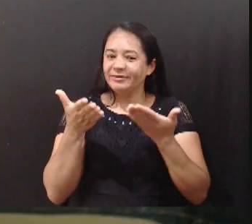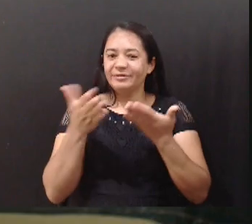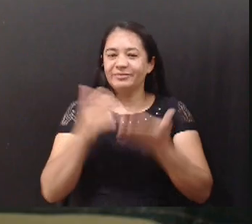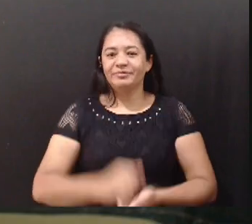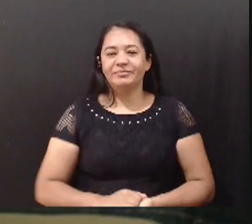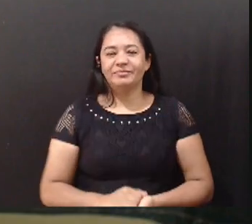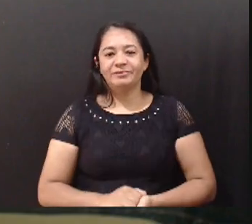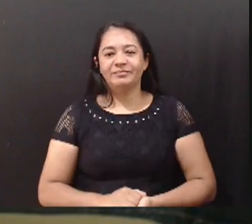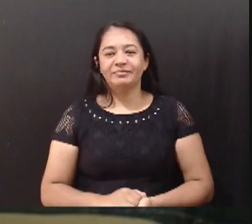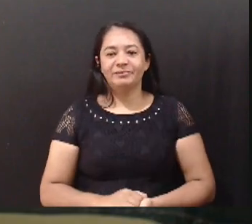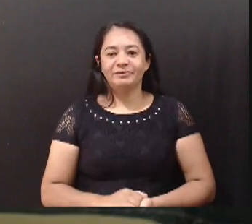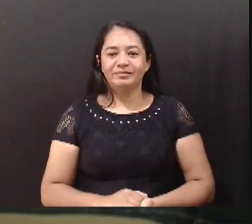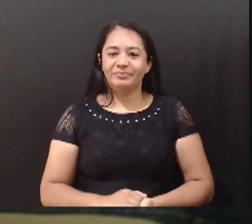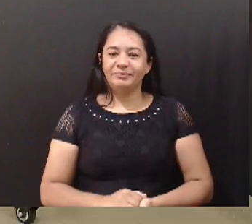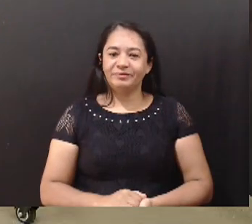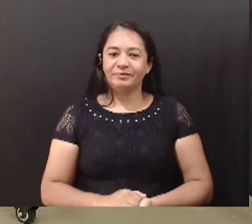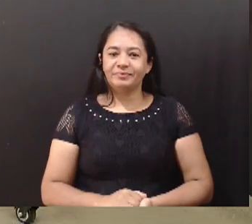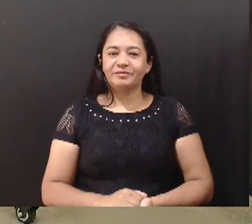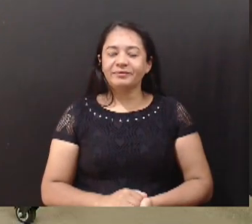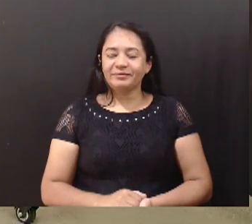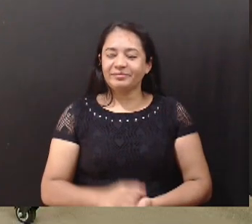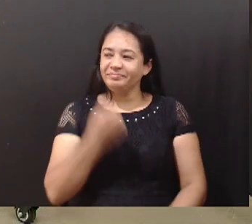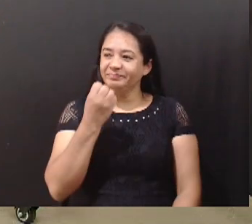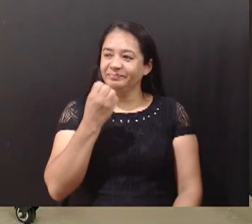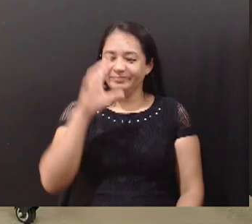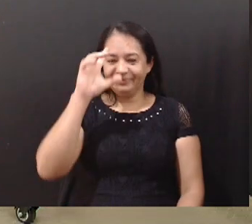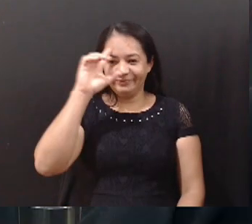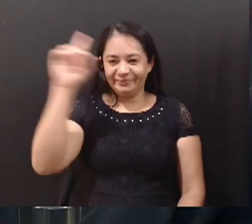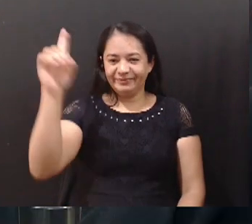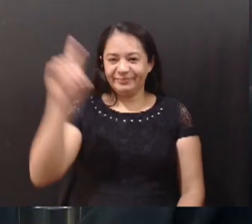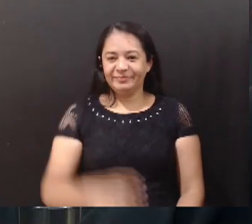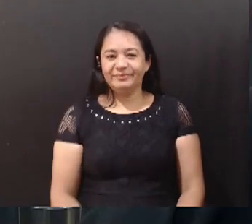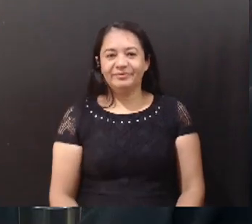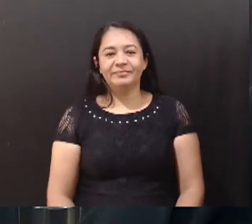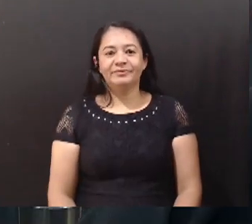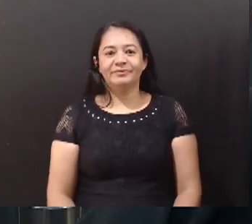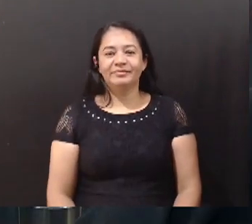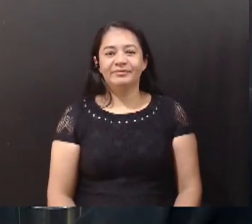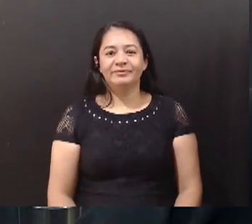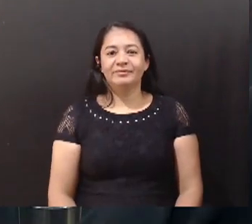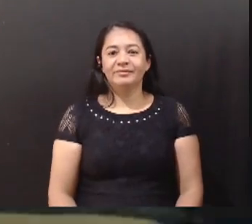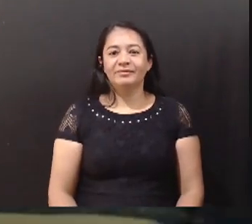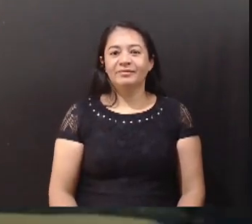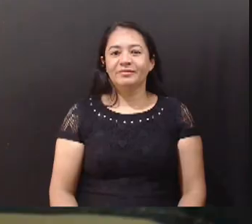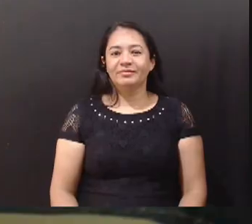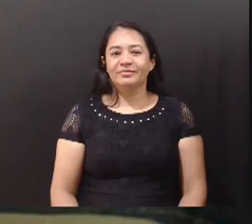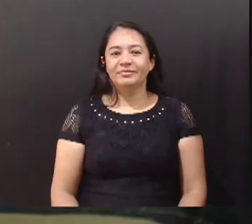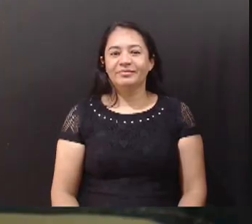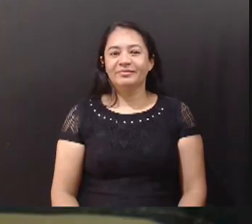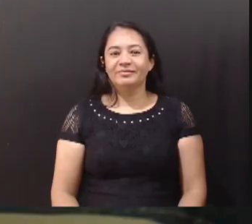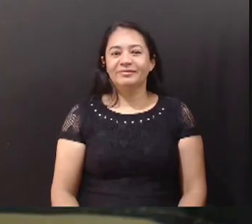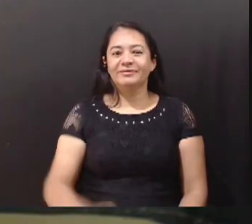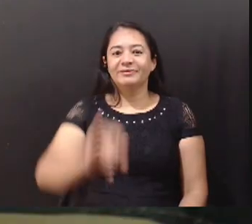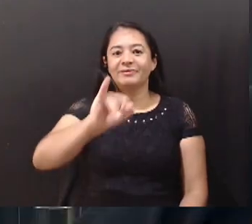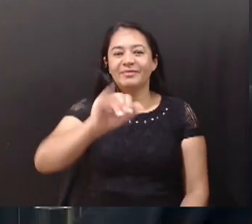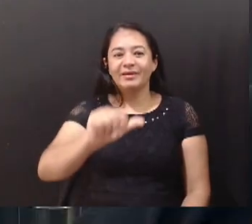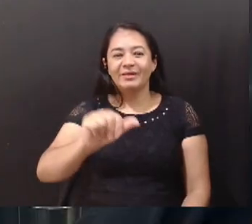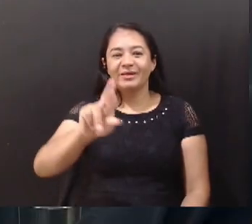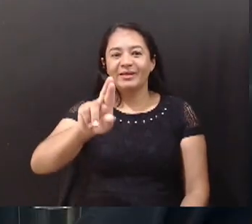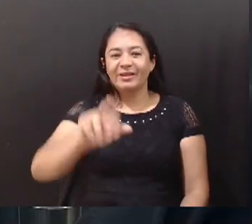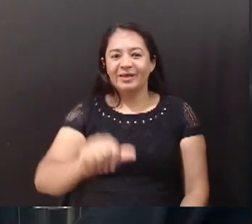seja muito bem-vinda. Bom dia. Bom dia, Yara. Tá? Yara, tá escrito aqui. Yara Lourenço. É quase isso.